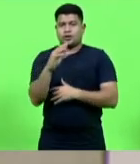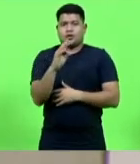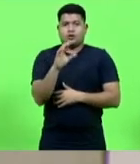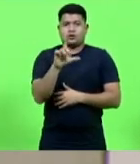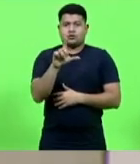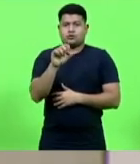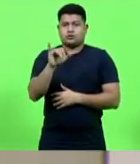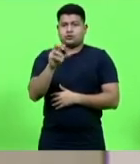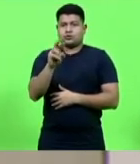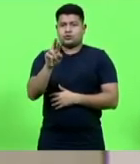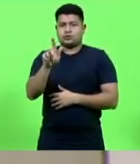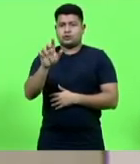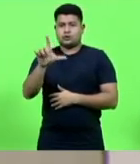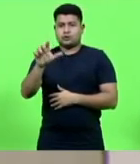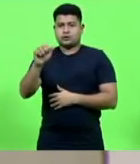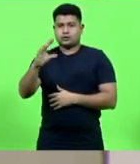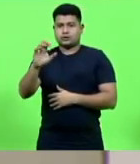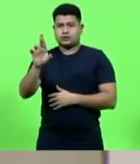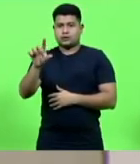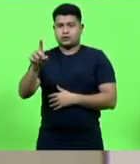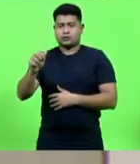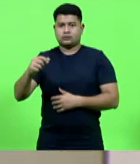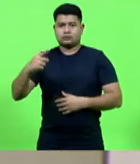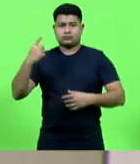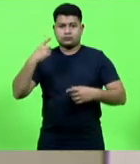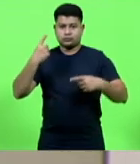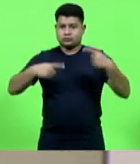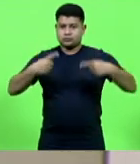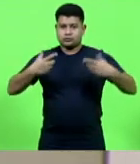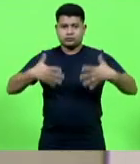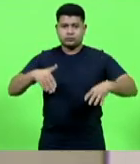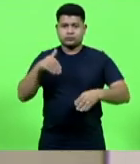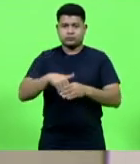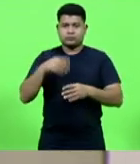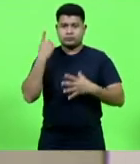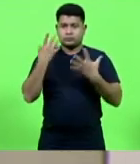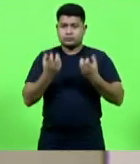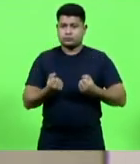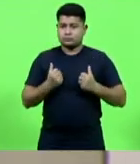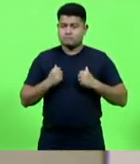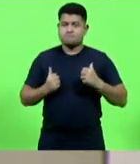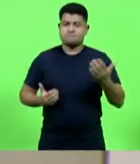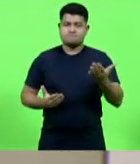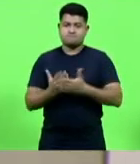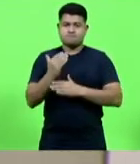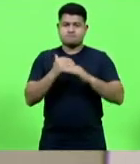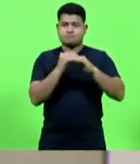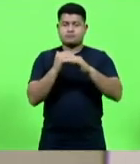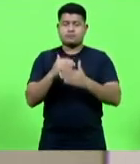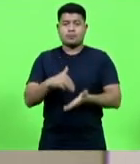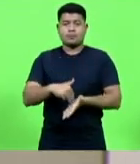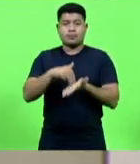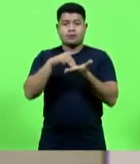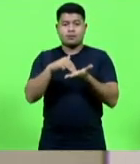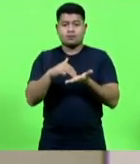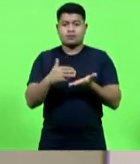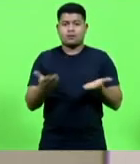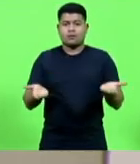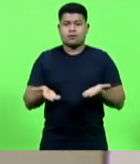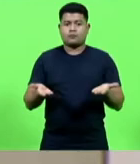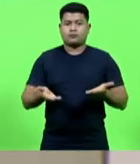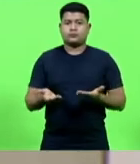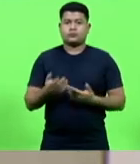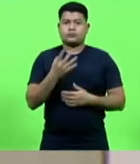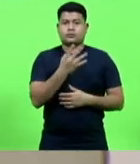discutir, em votação, deputados que aprovam, permaneçam como se encontra, aprovado por unanimidade. Moção